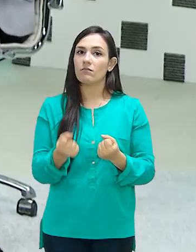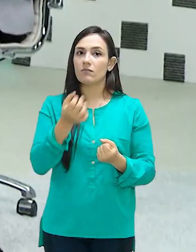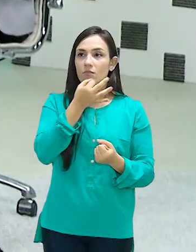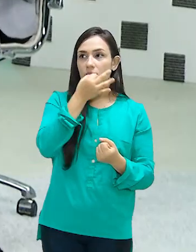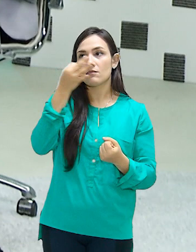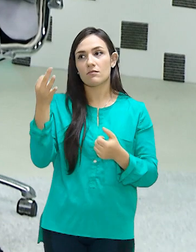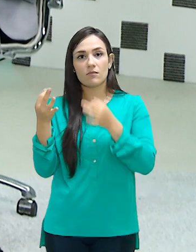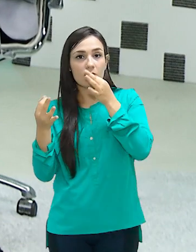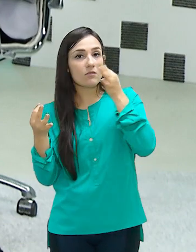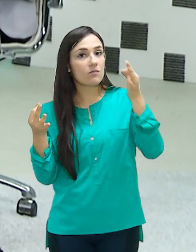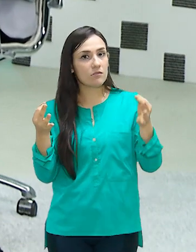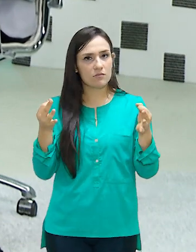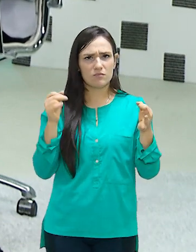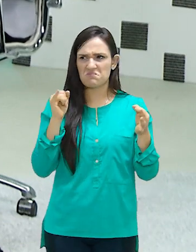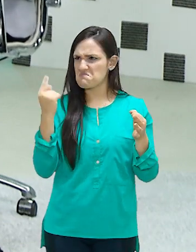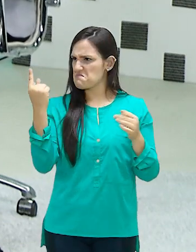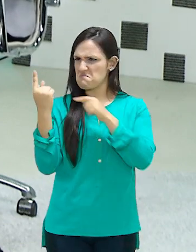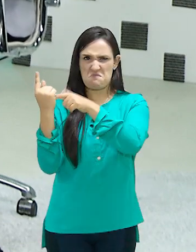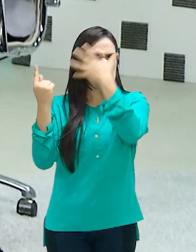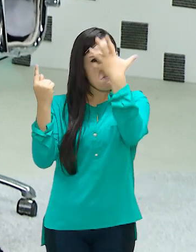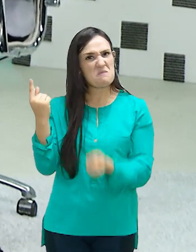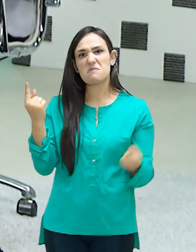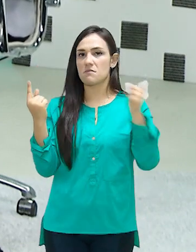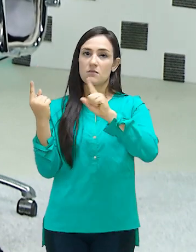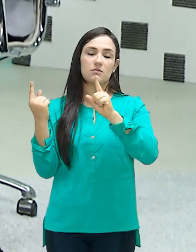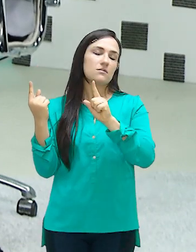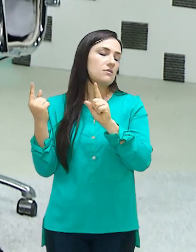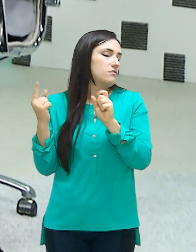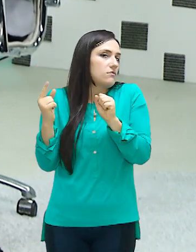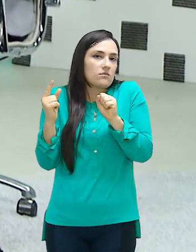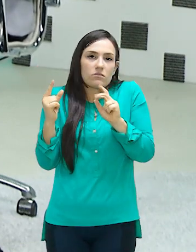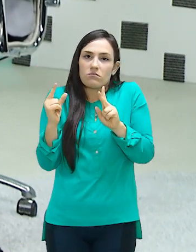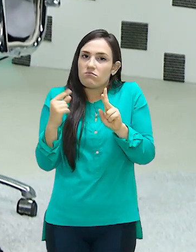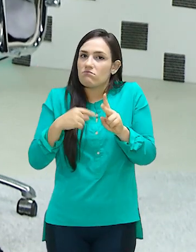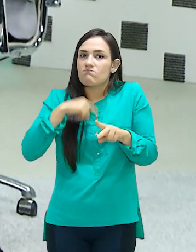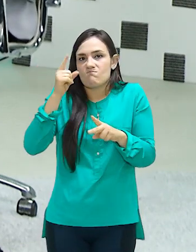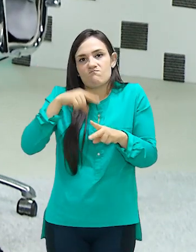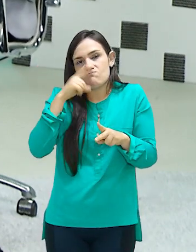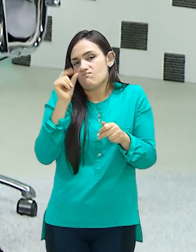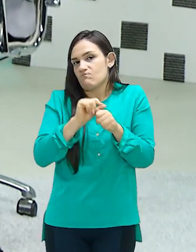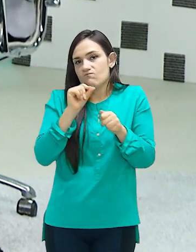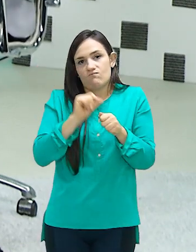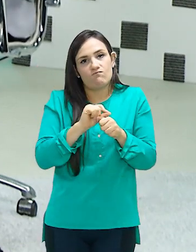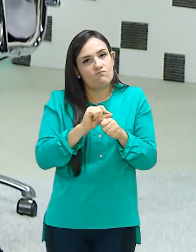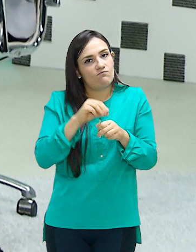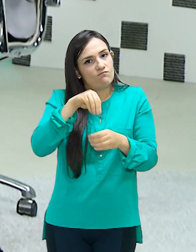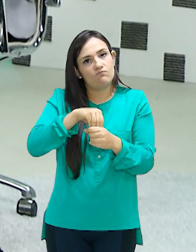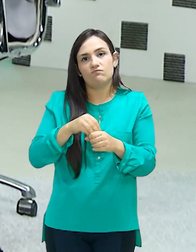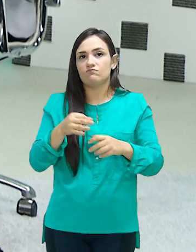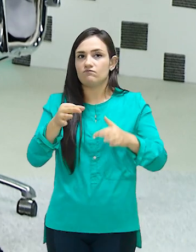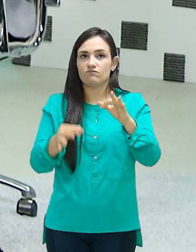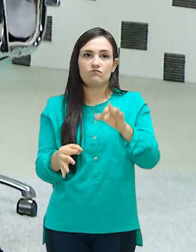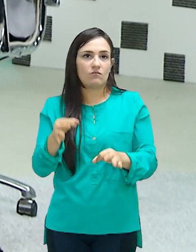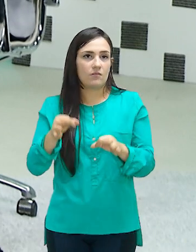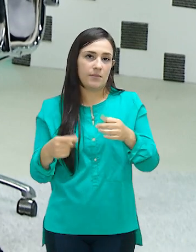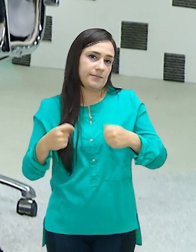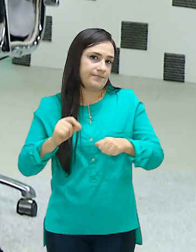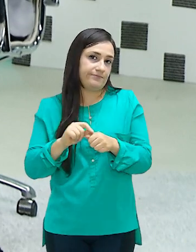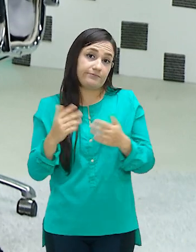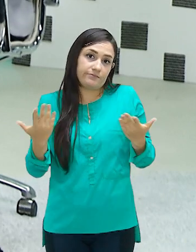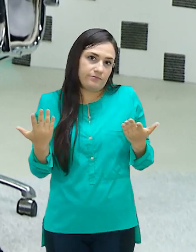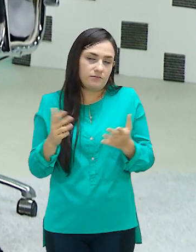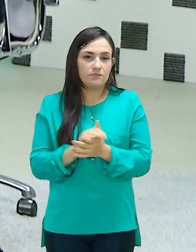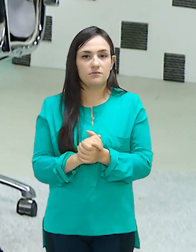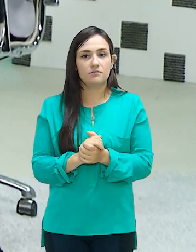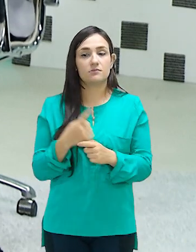colaborativas. Se um deles não aceitar, aí não existe esse método, porque as práticas colaborativas,